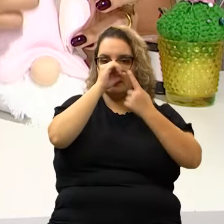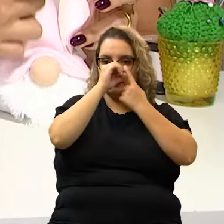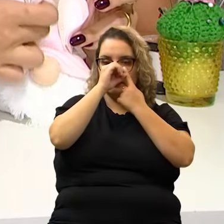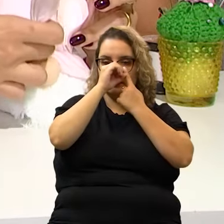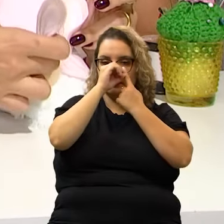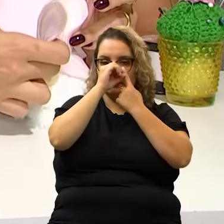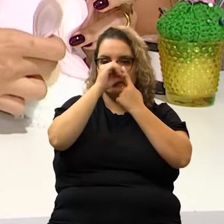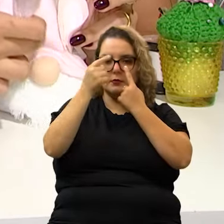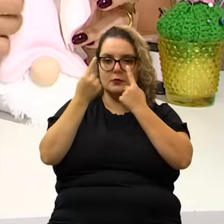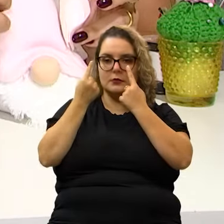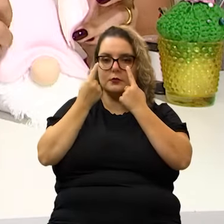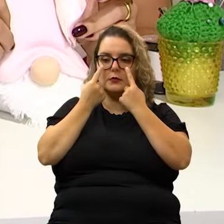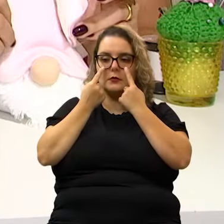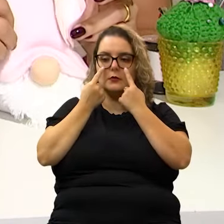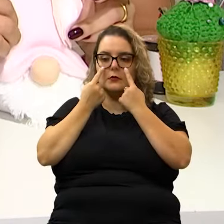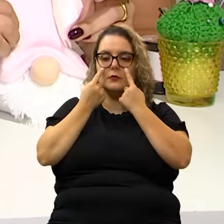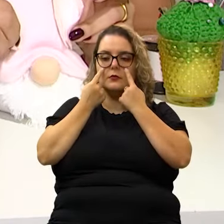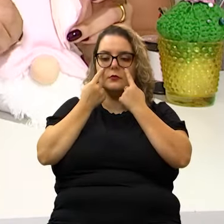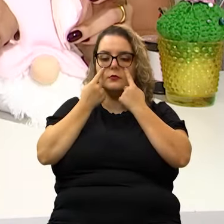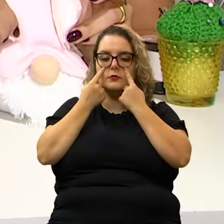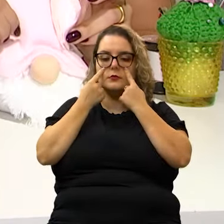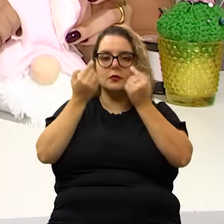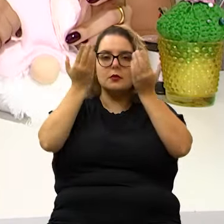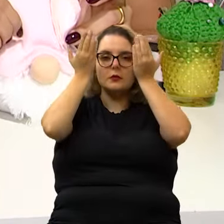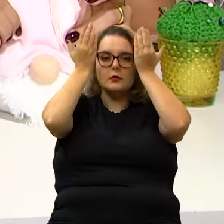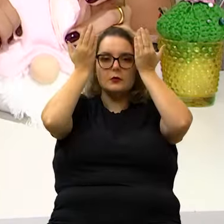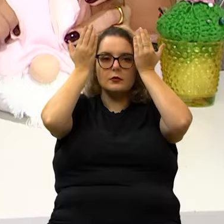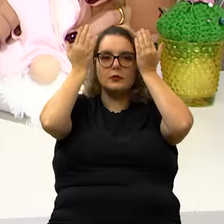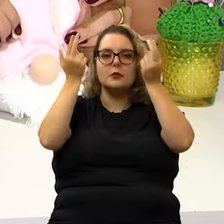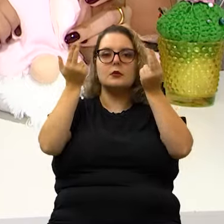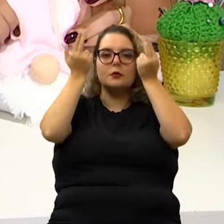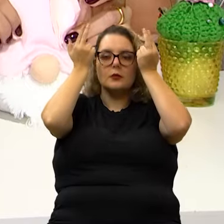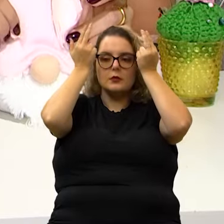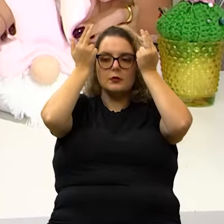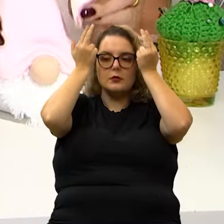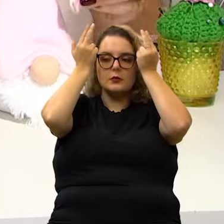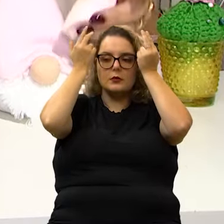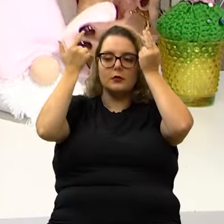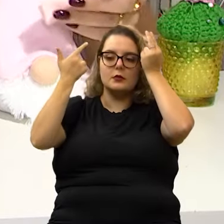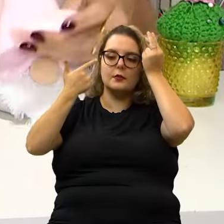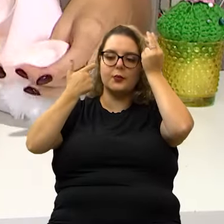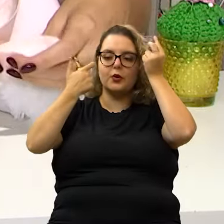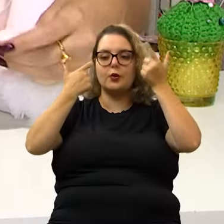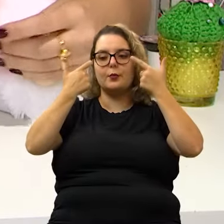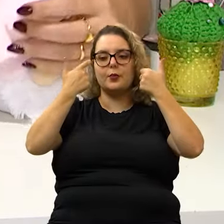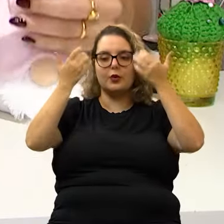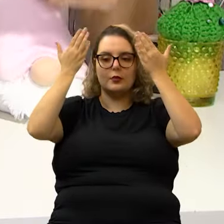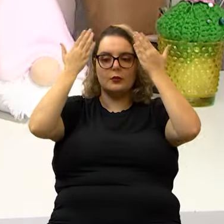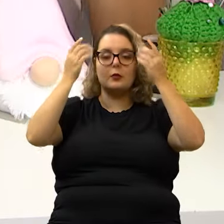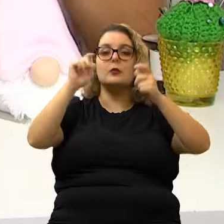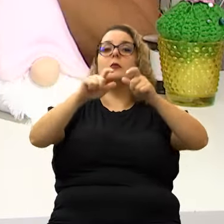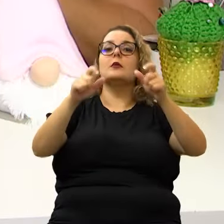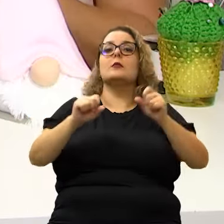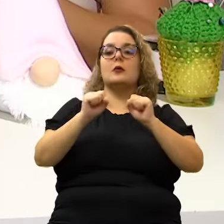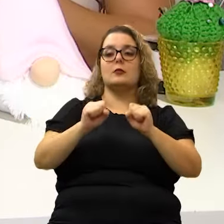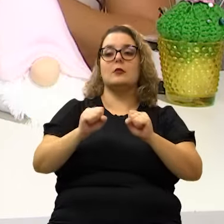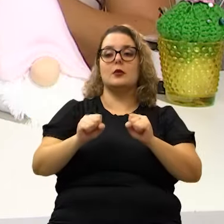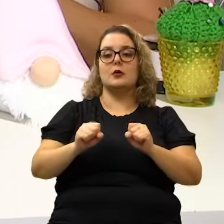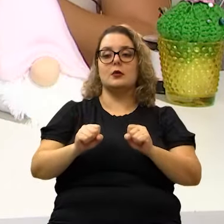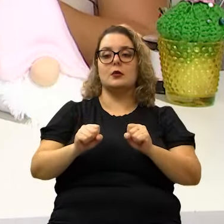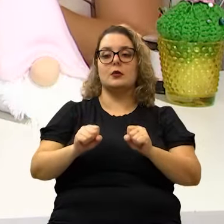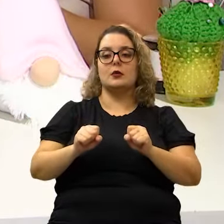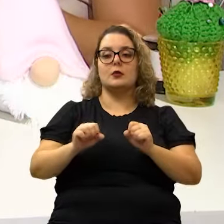né, uma linha aqui no meio, centralizando, e vou posicionar os dois também com a cola quente, eu vou fazer a fixação. Mas o pessoal de casa pode estar usando